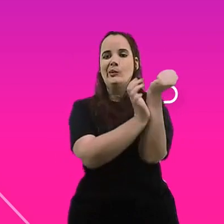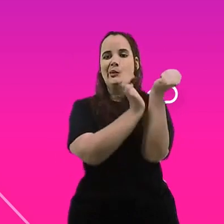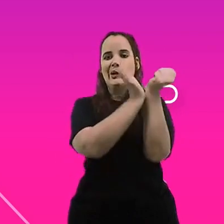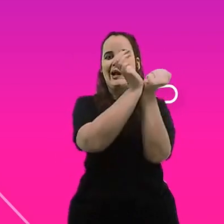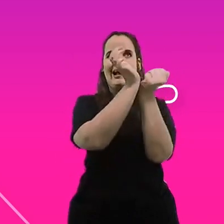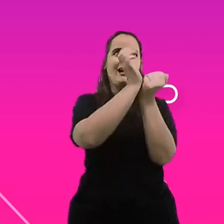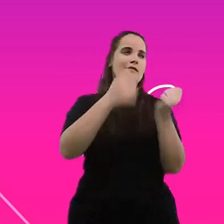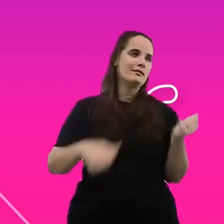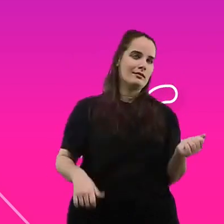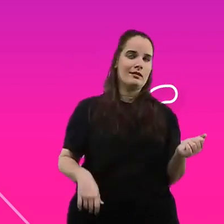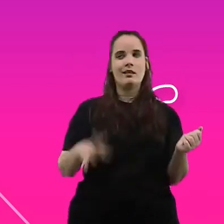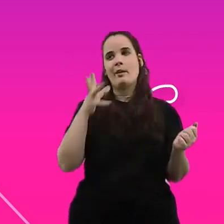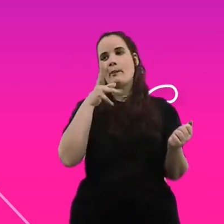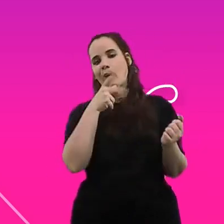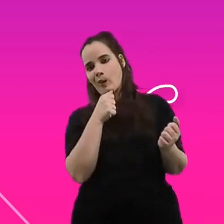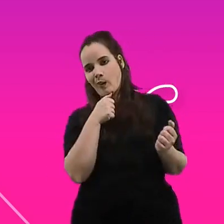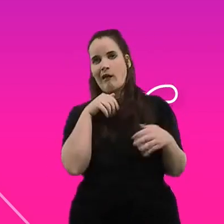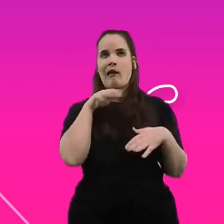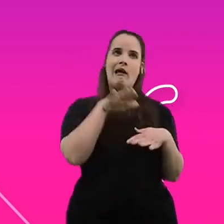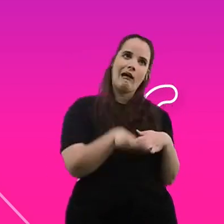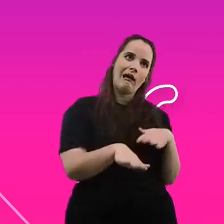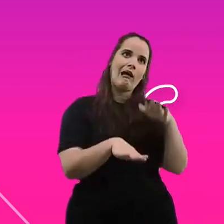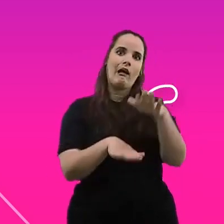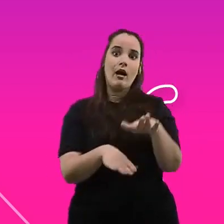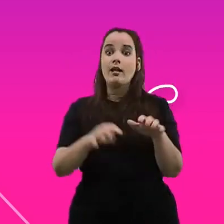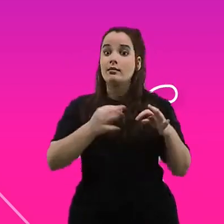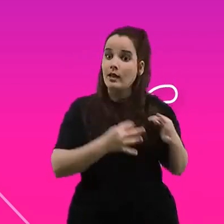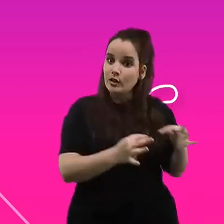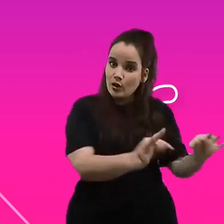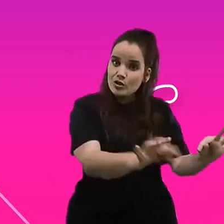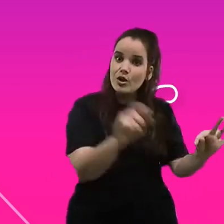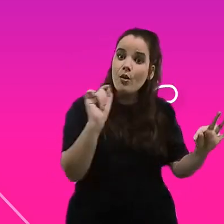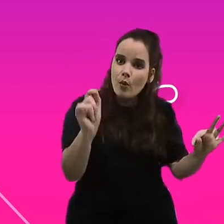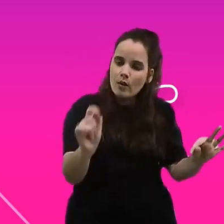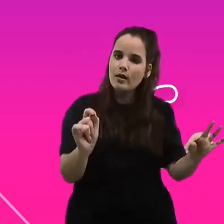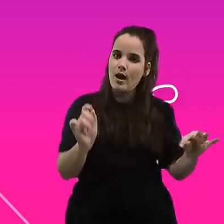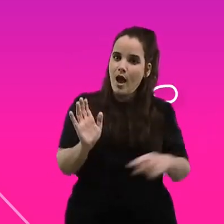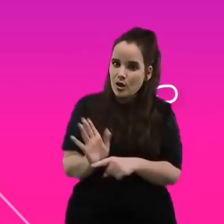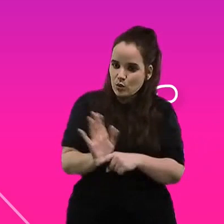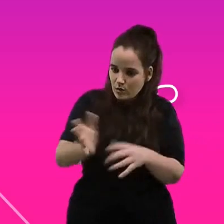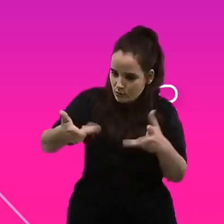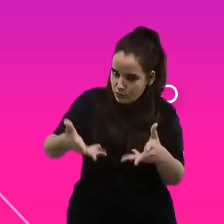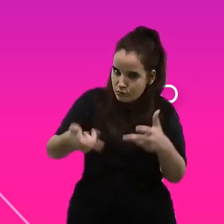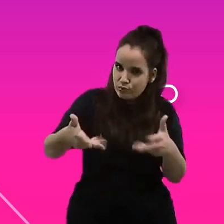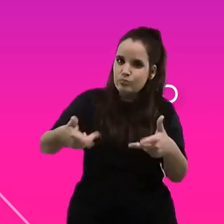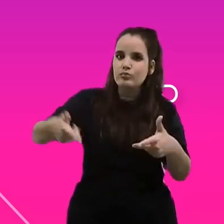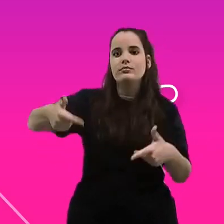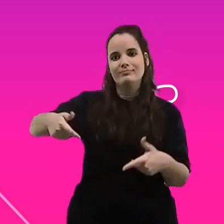acontece, mas a tecnologia vem para essa finalidade e vai ser a tônica nos próximos anos.